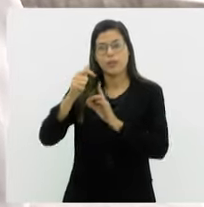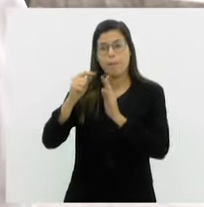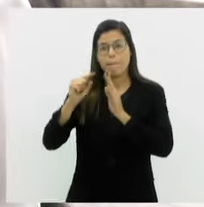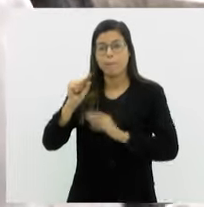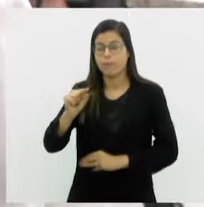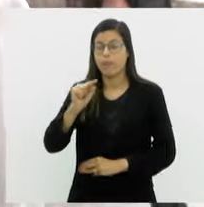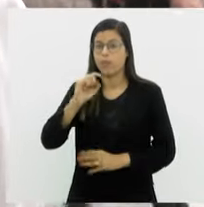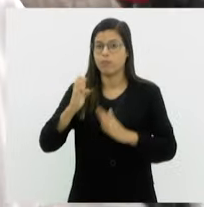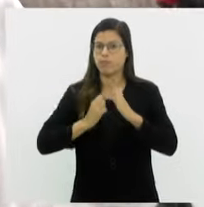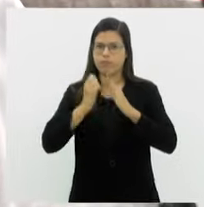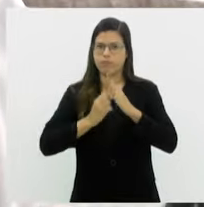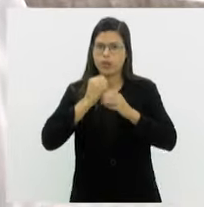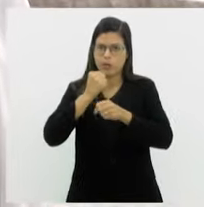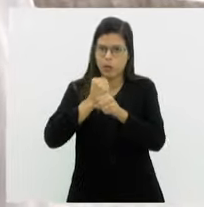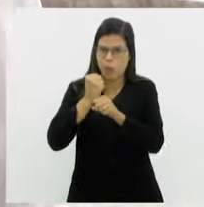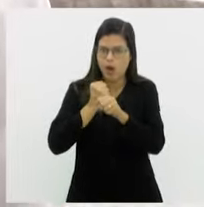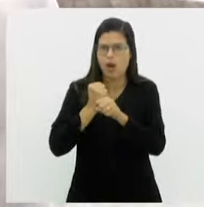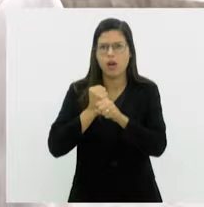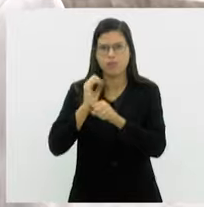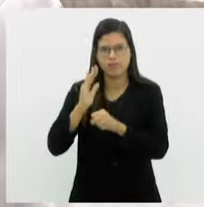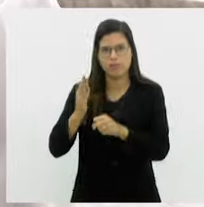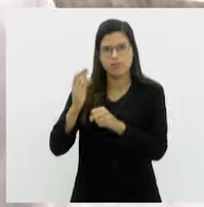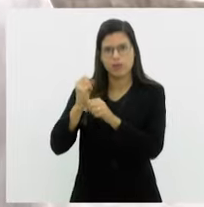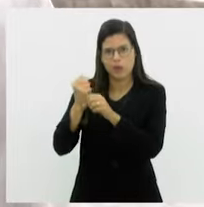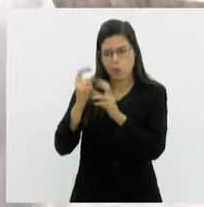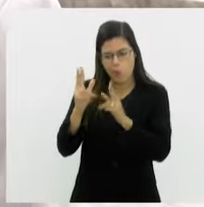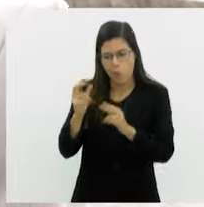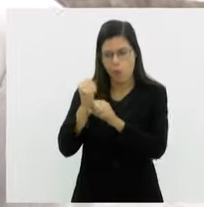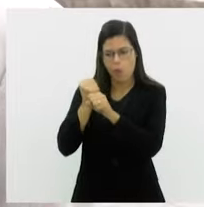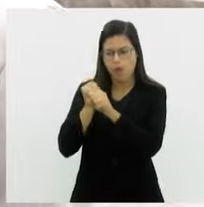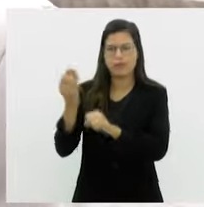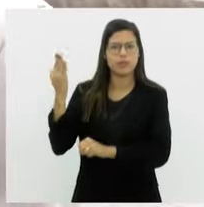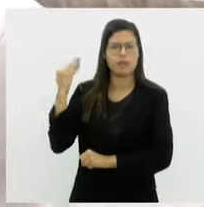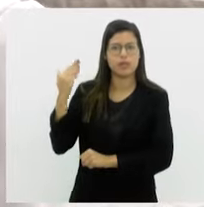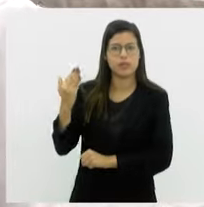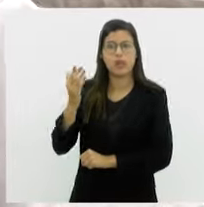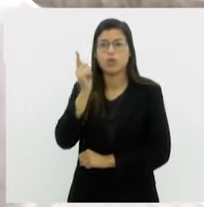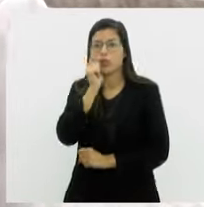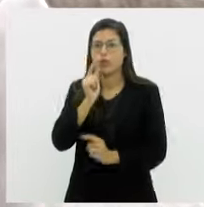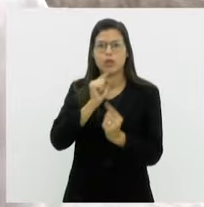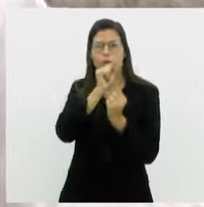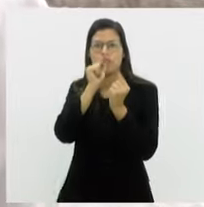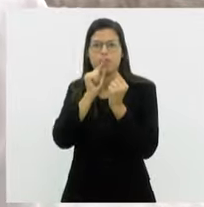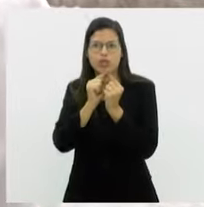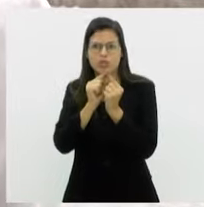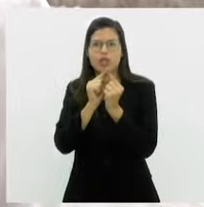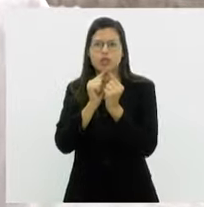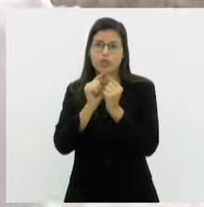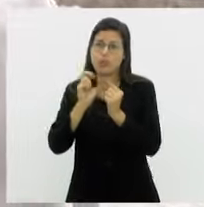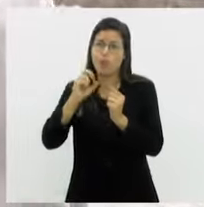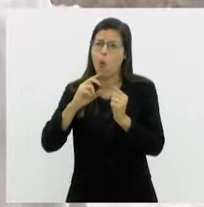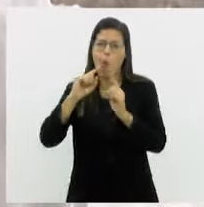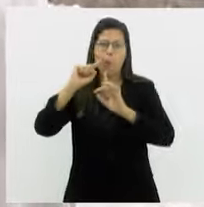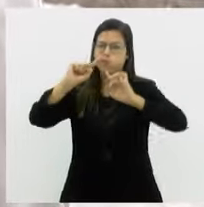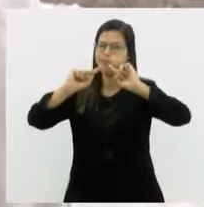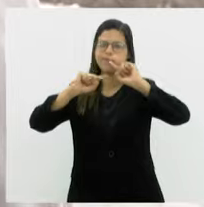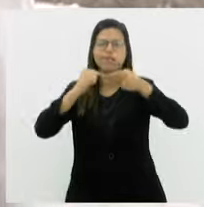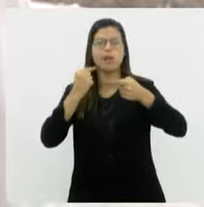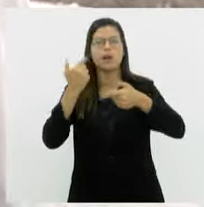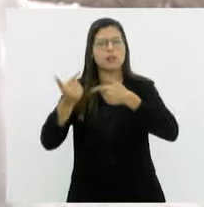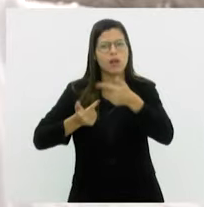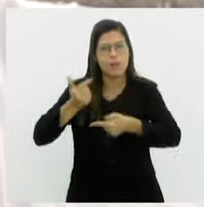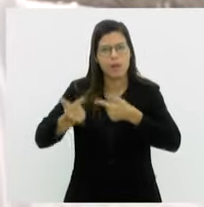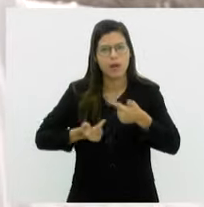E nós temos certeza que esse ano a gente deve atingir ou até ultrapassar. Estamos trabalhando para isso. Cada vez mais